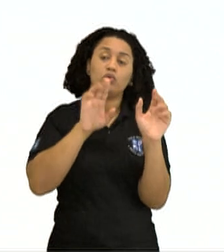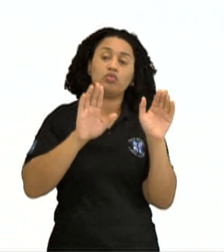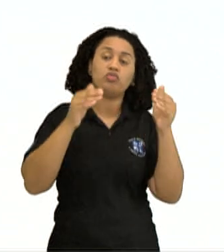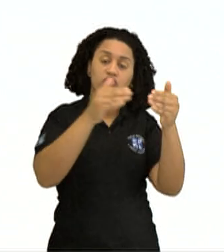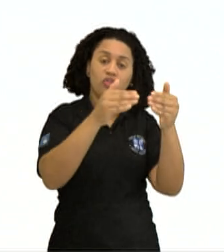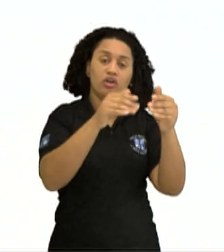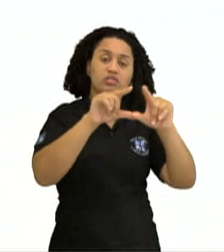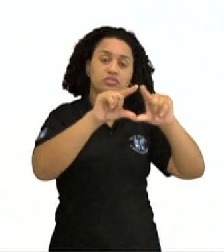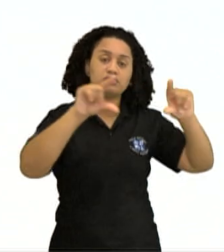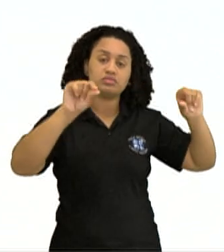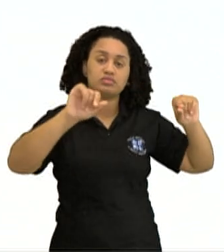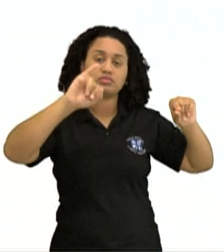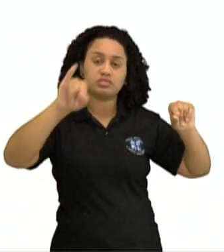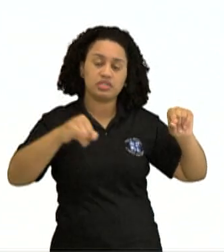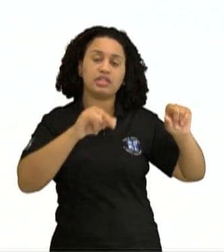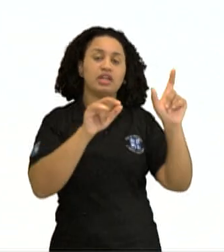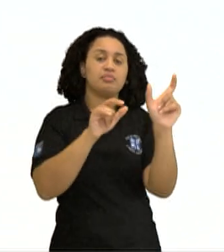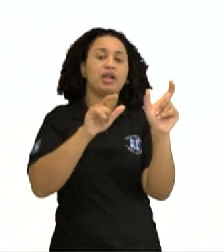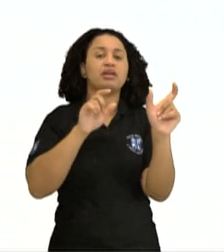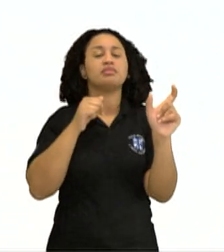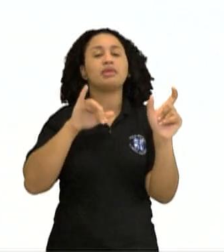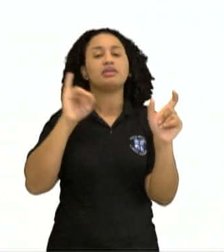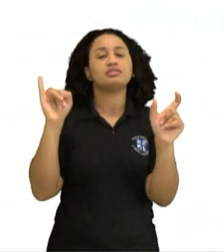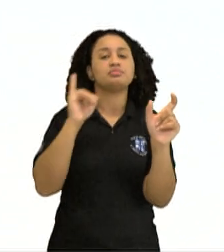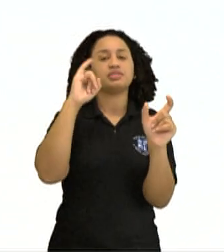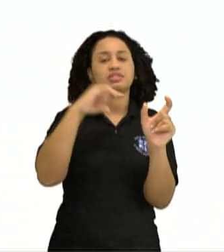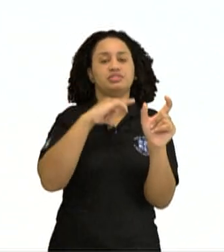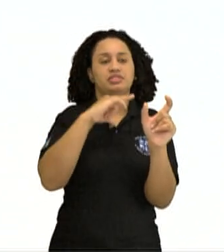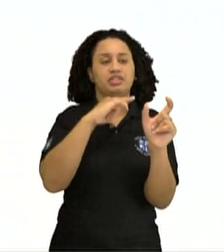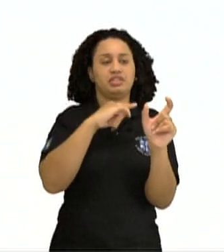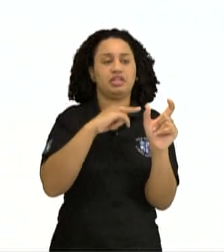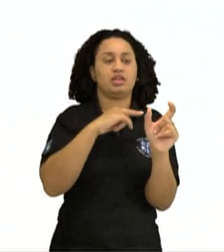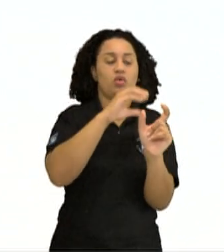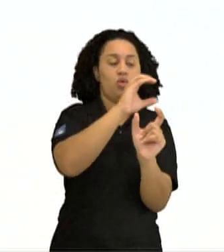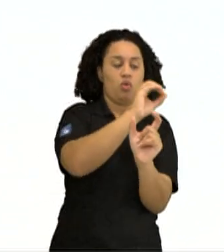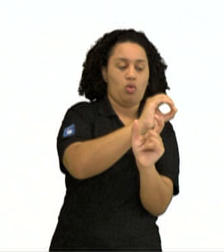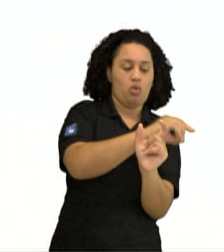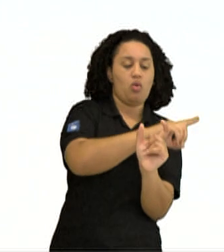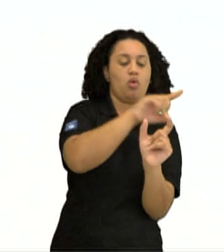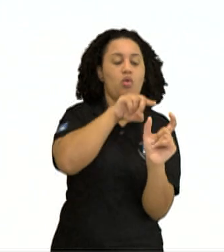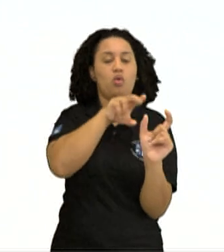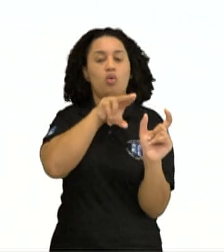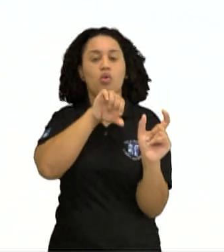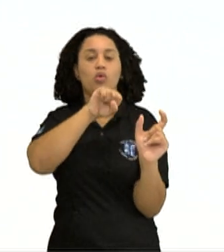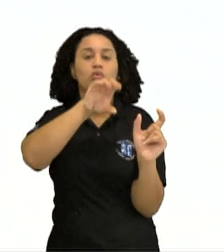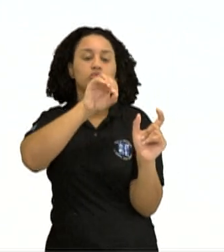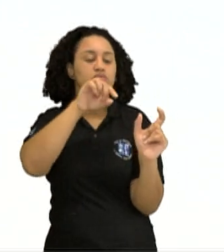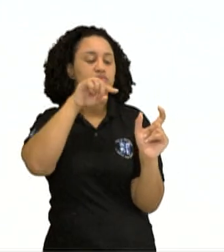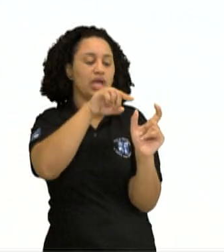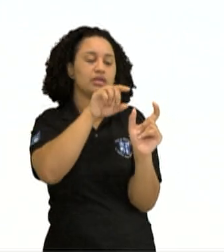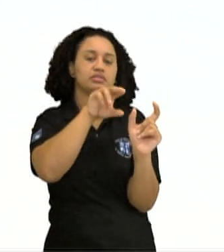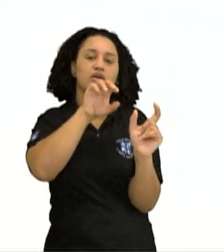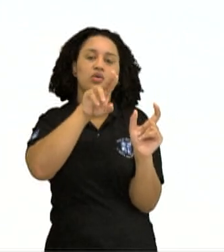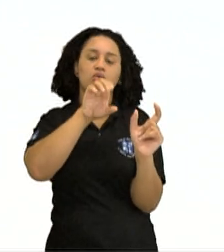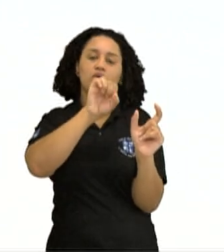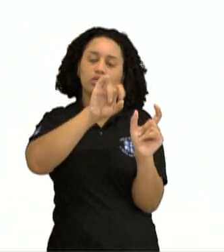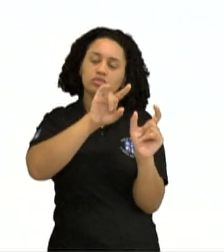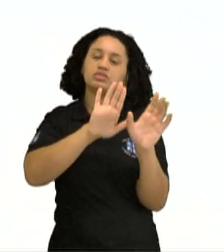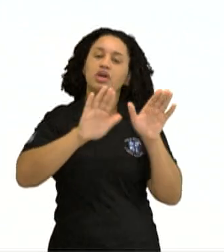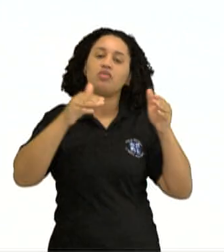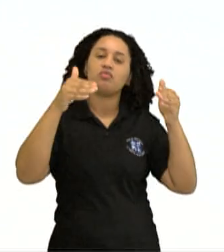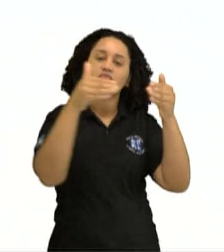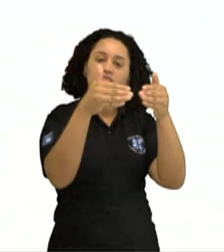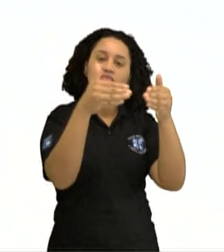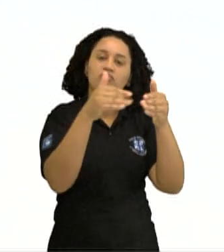é aquela que vem ali logo depois do o. Nesse caso, uso. Então, eu tenho um sujeito, uso excessivo